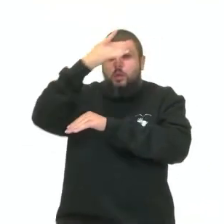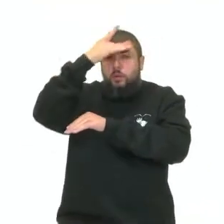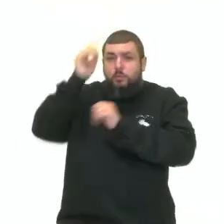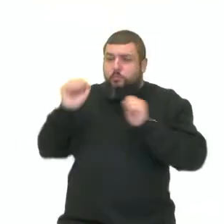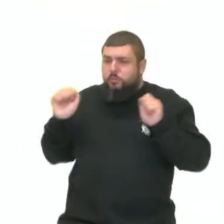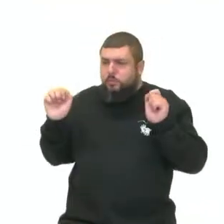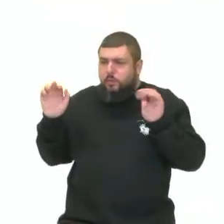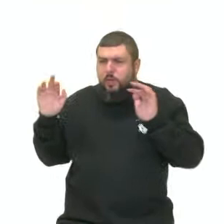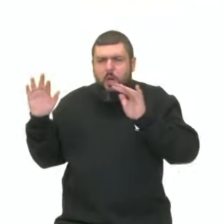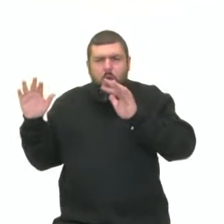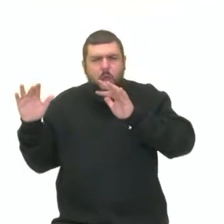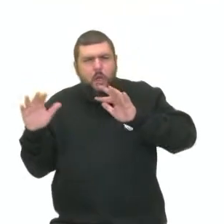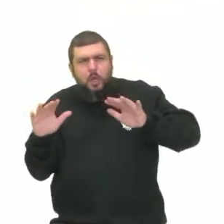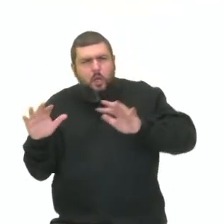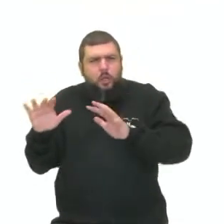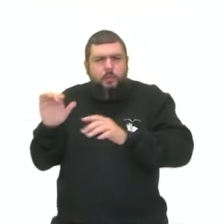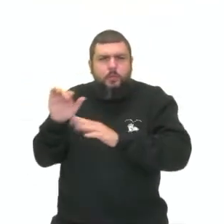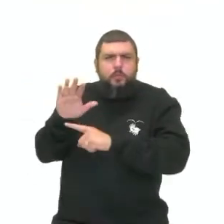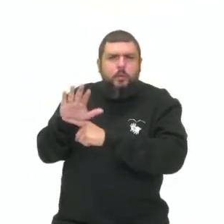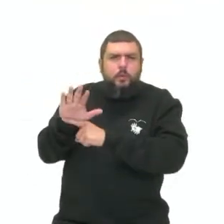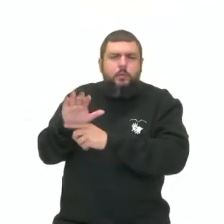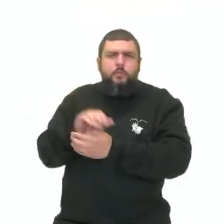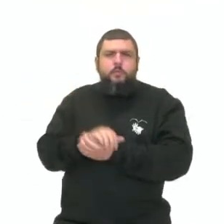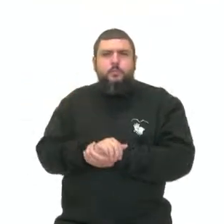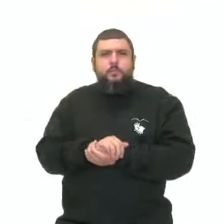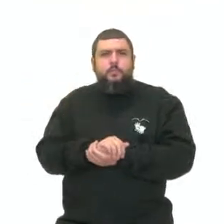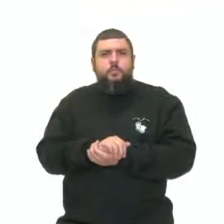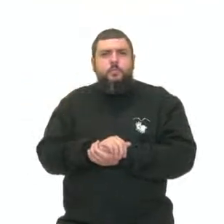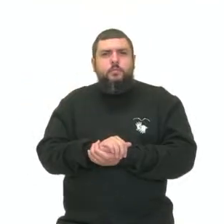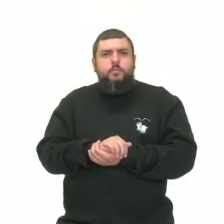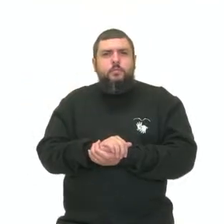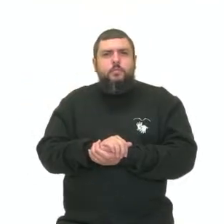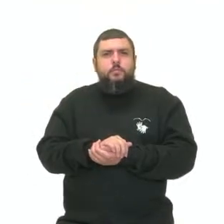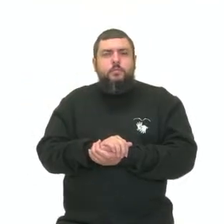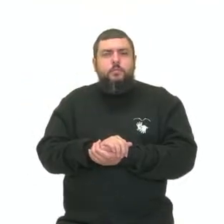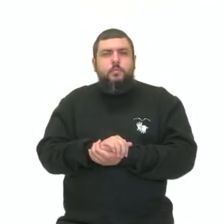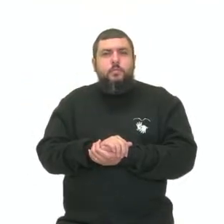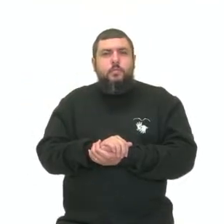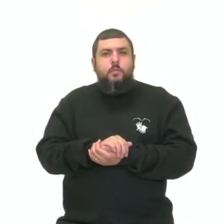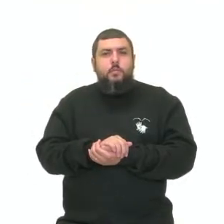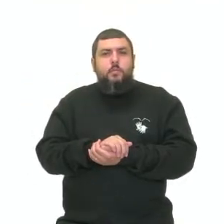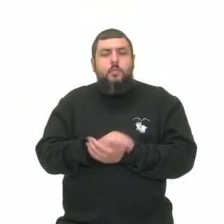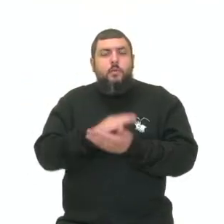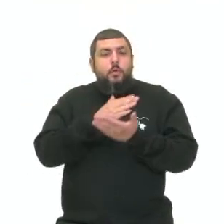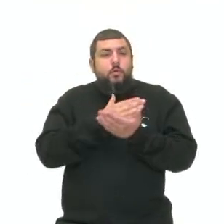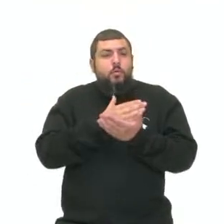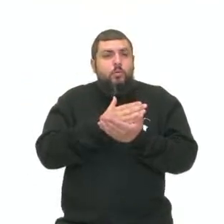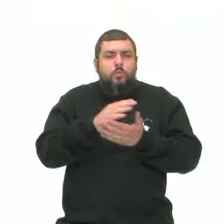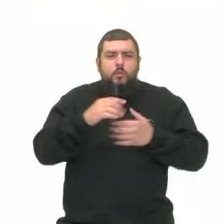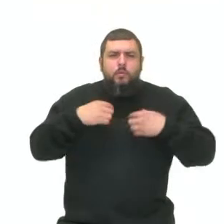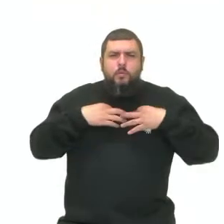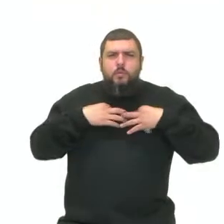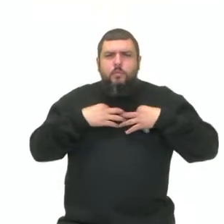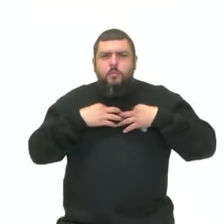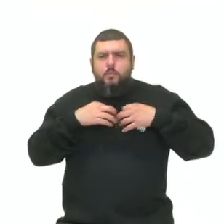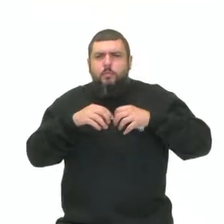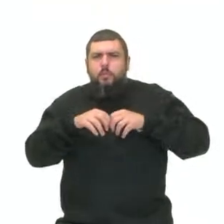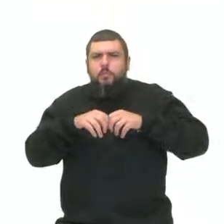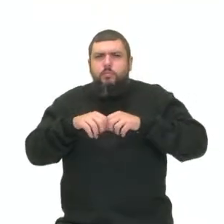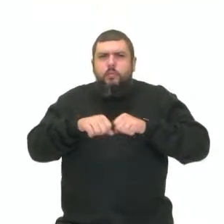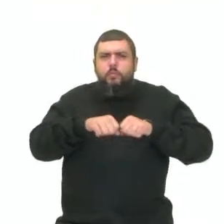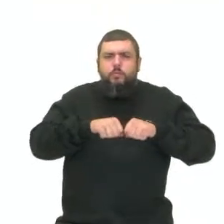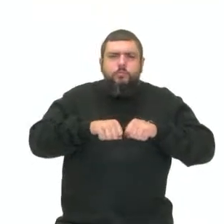de alcanfor. Quando comecei a empinar as blusas com o estufadinho dos peitos, o pai chegou para almoçar,